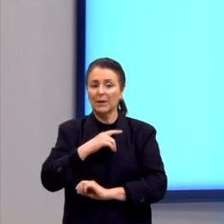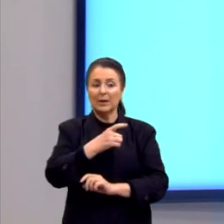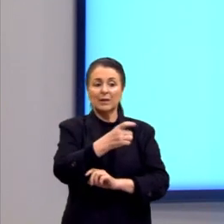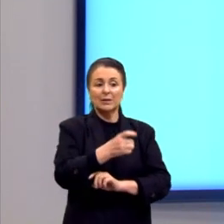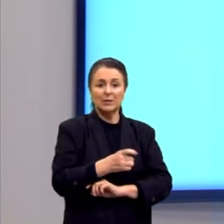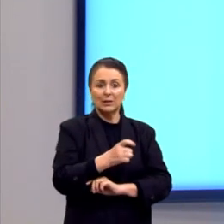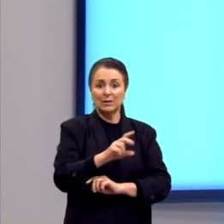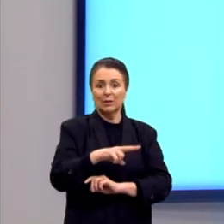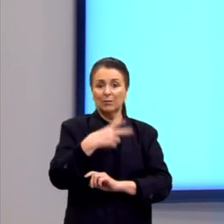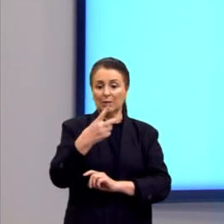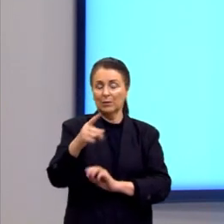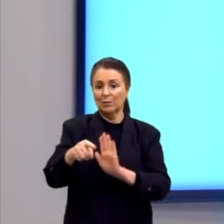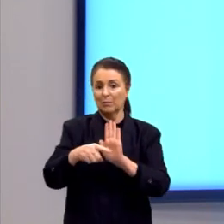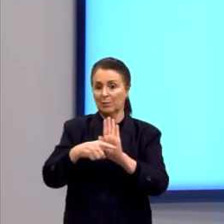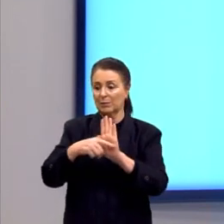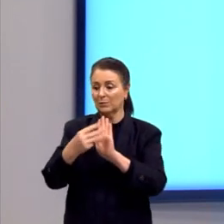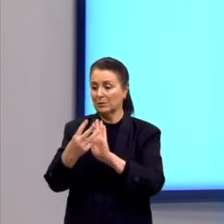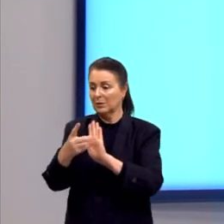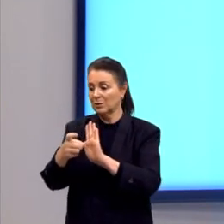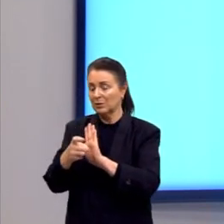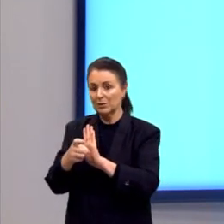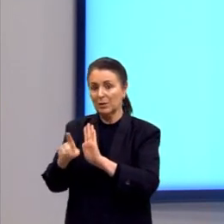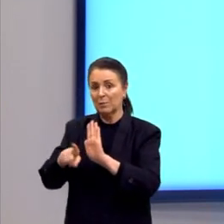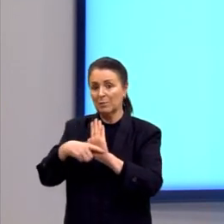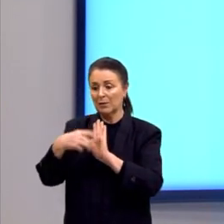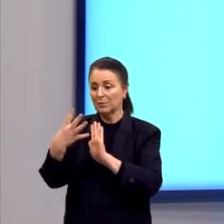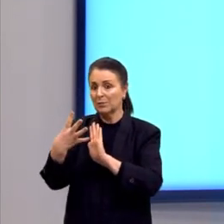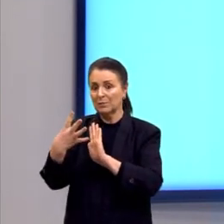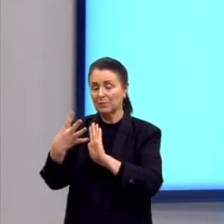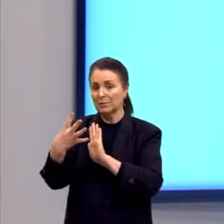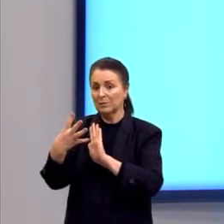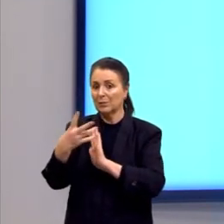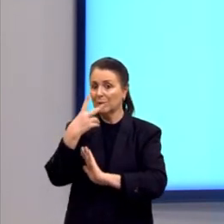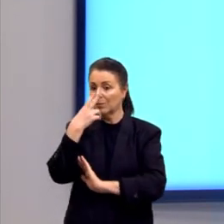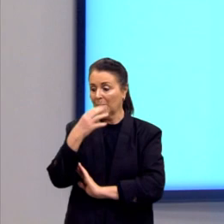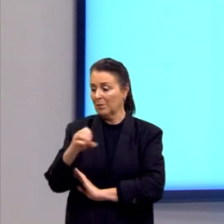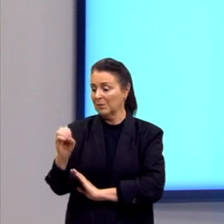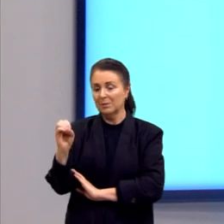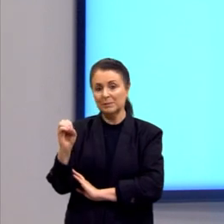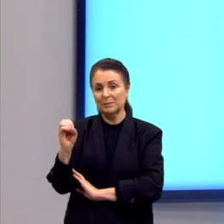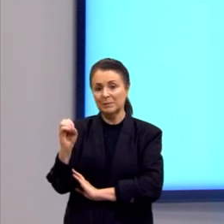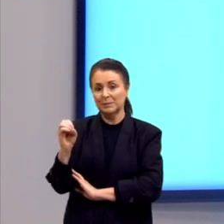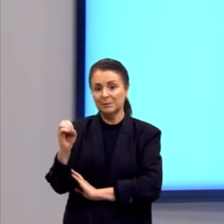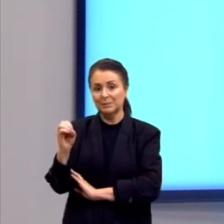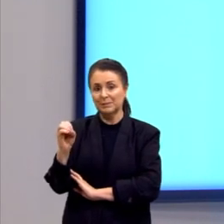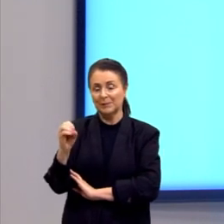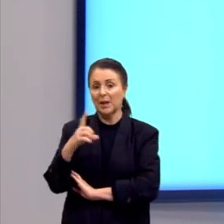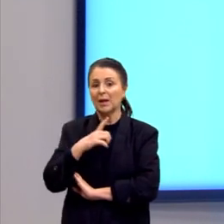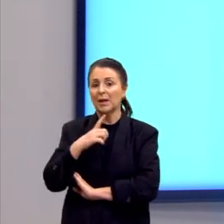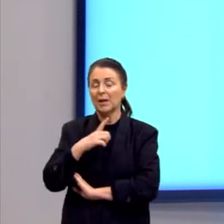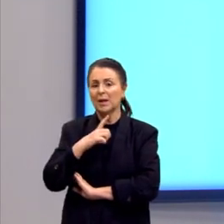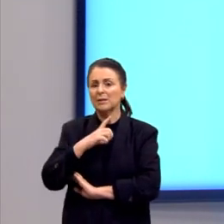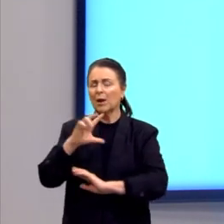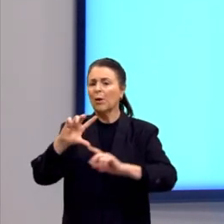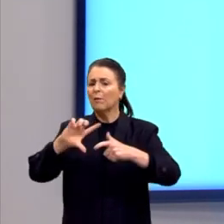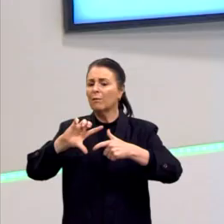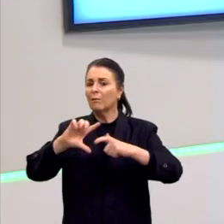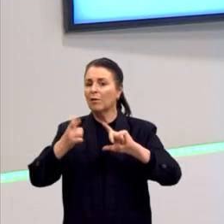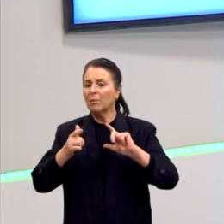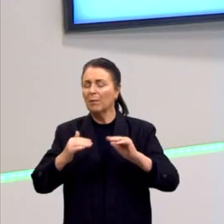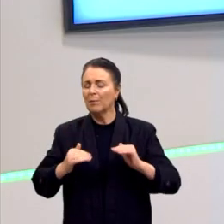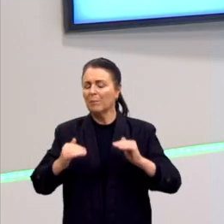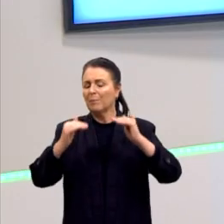x ao quadrado menos 3X - 4 = 0 esse aqui seria aquele formato